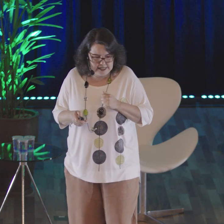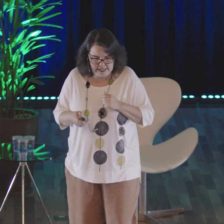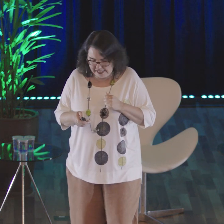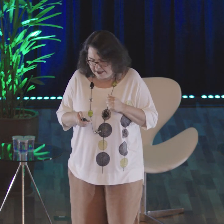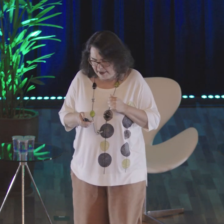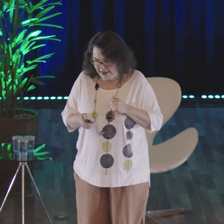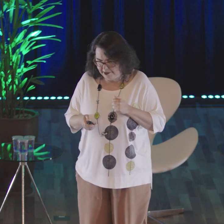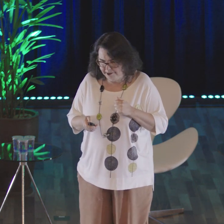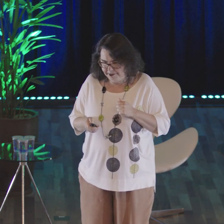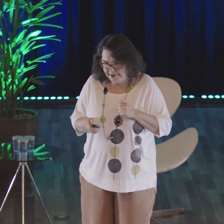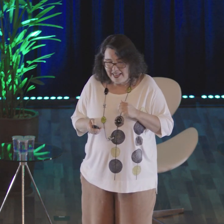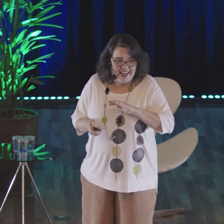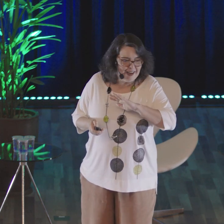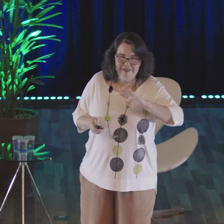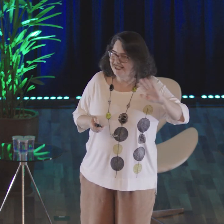autores desse exemplar.